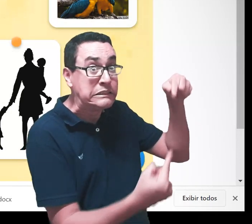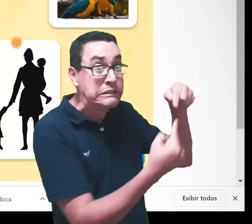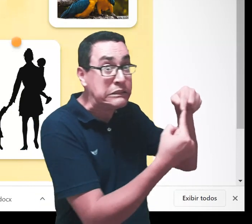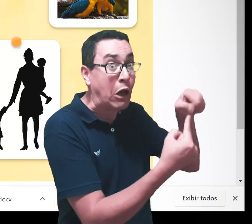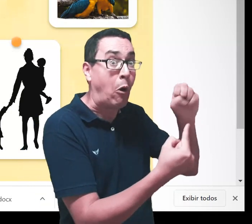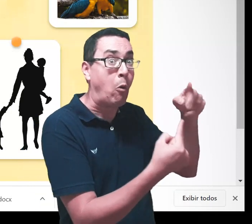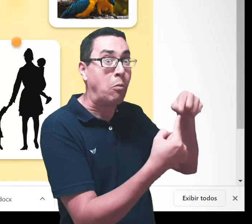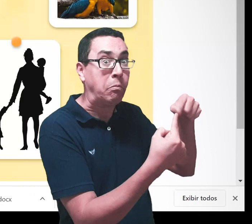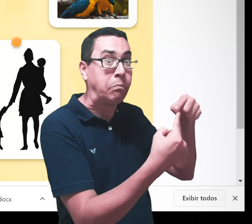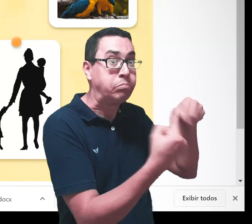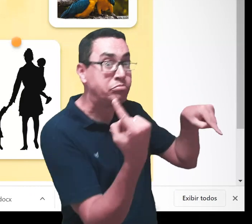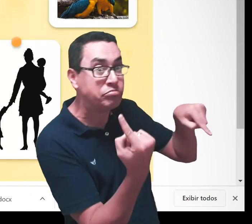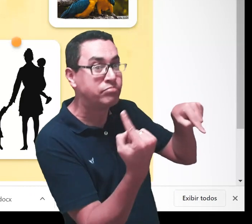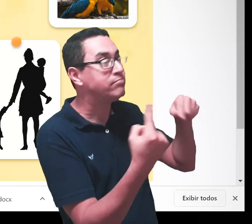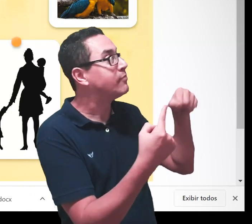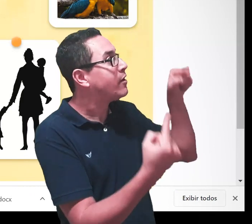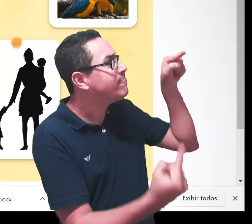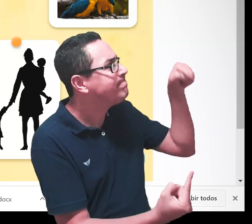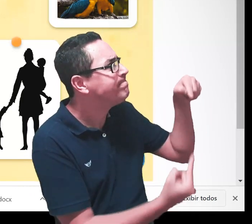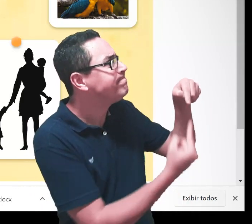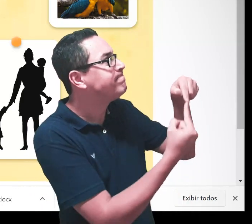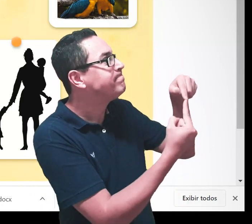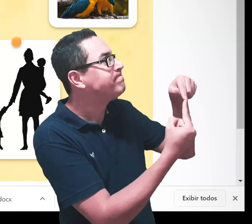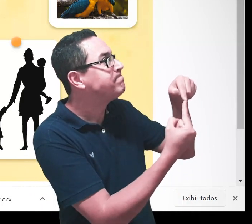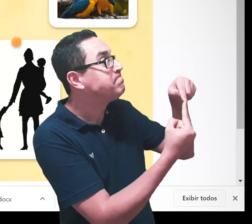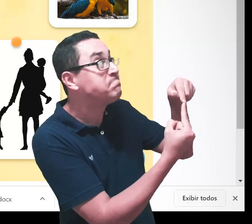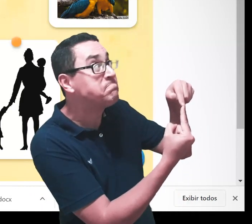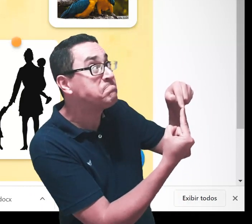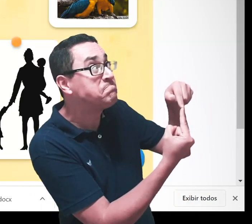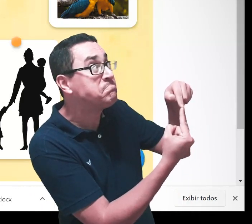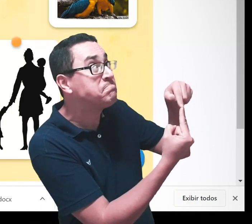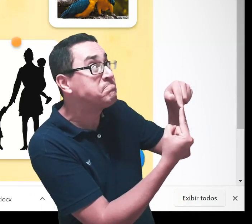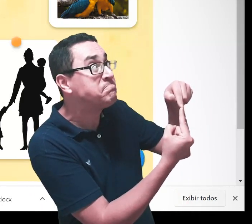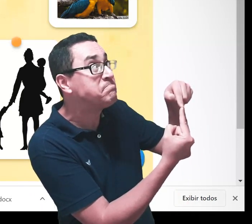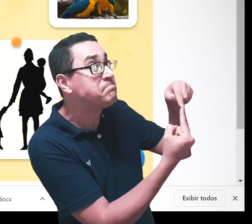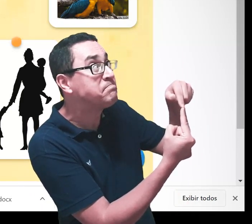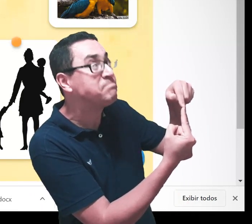ela. Se ficar parada certinha, porque tá certo. Vou soltar aí.